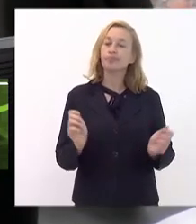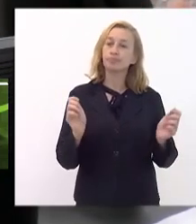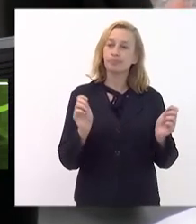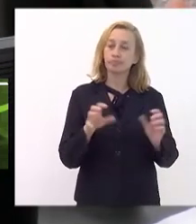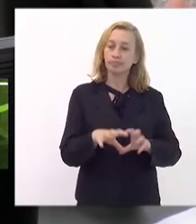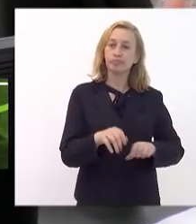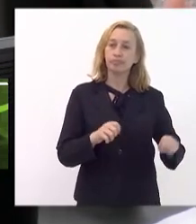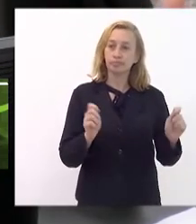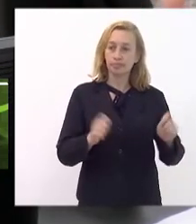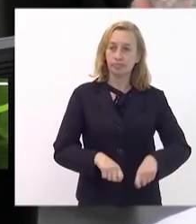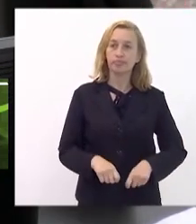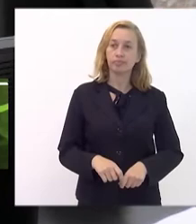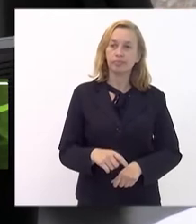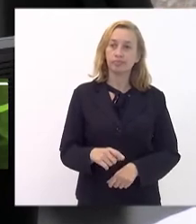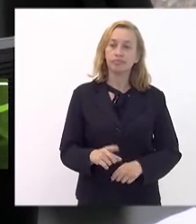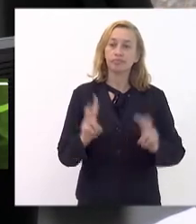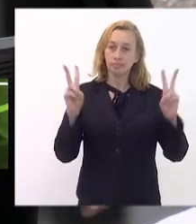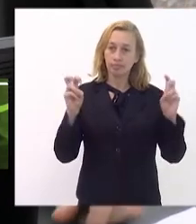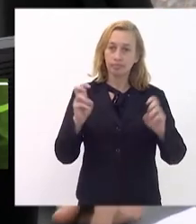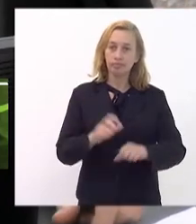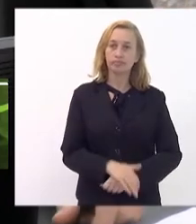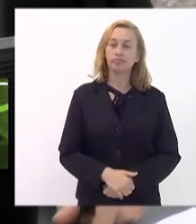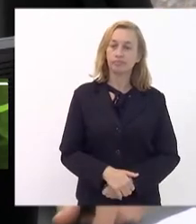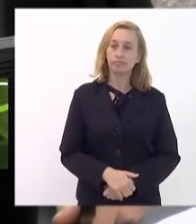capacitação para isso. Né?